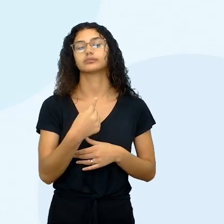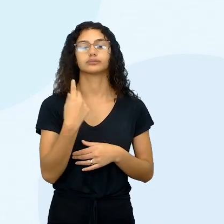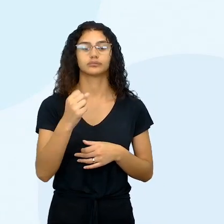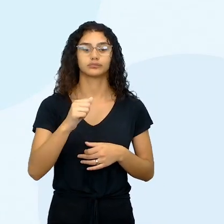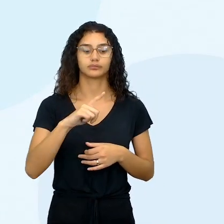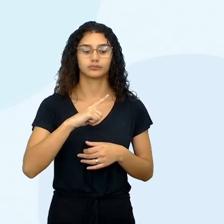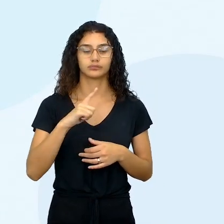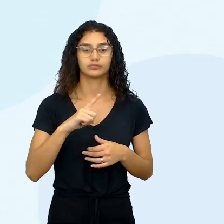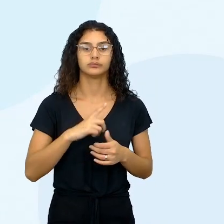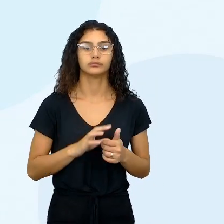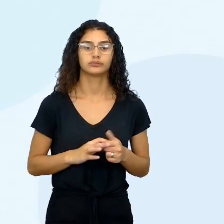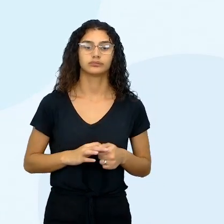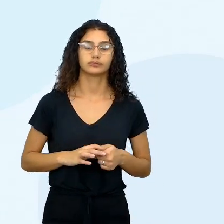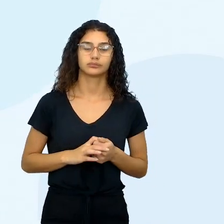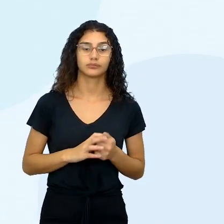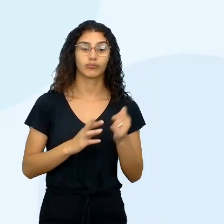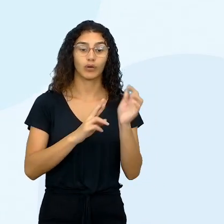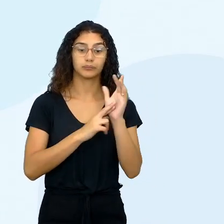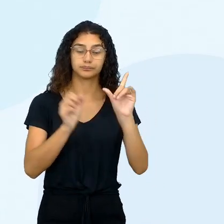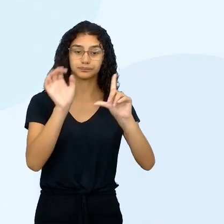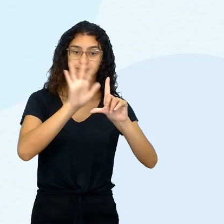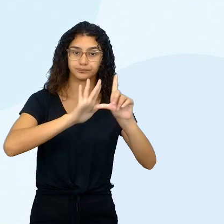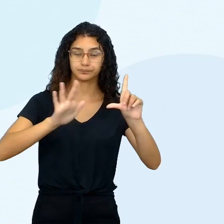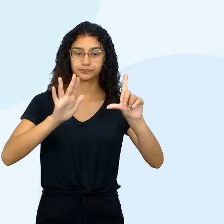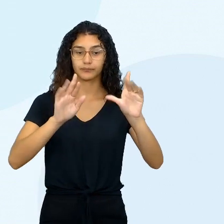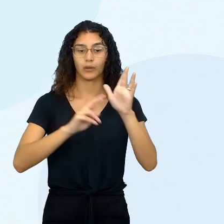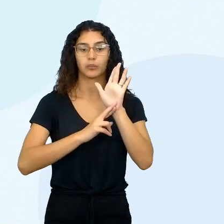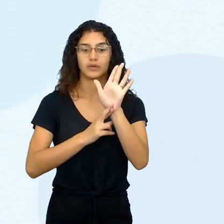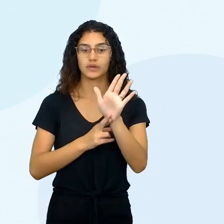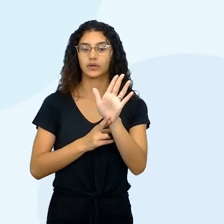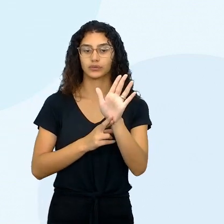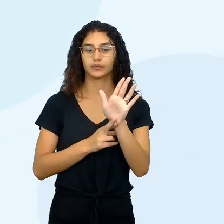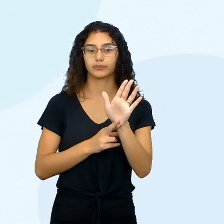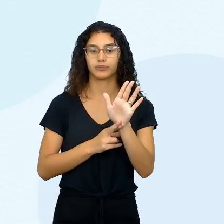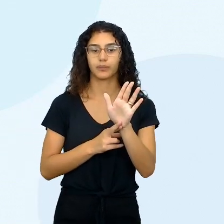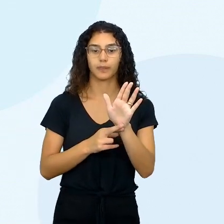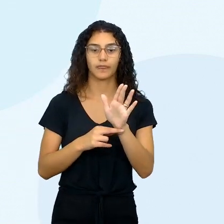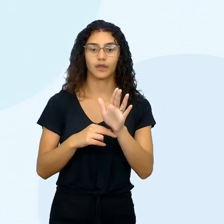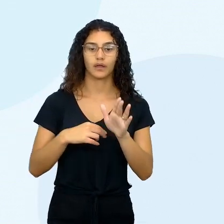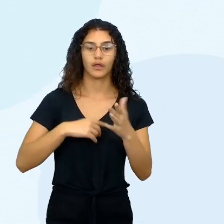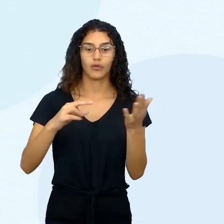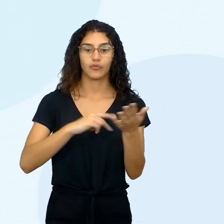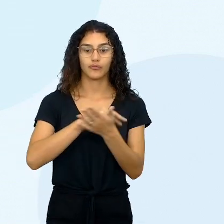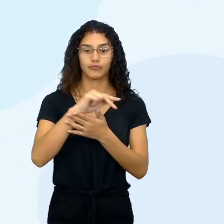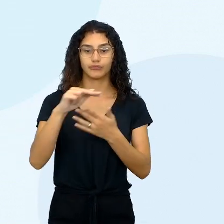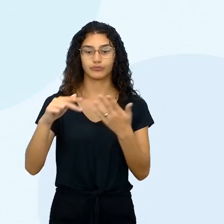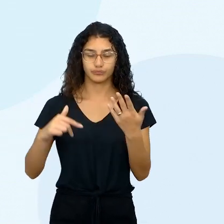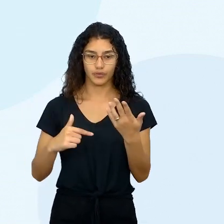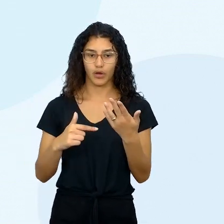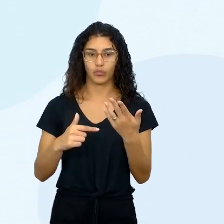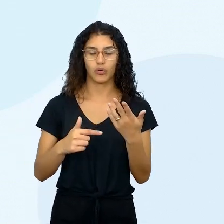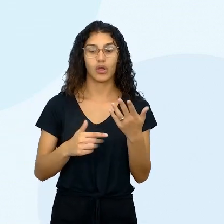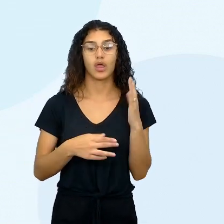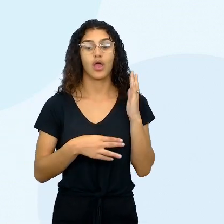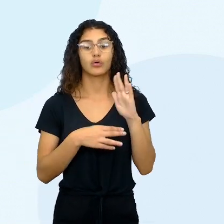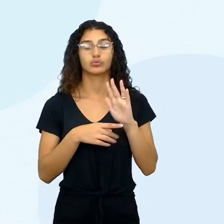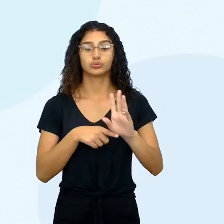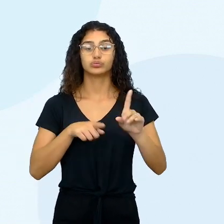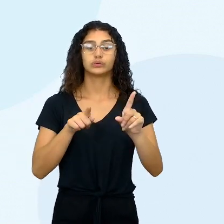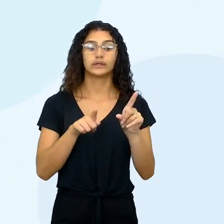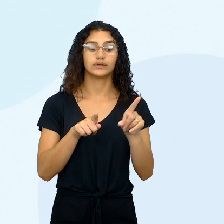aí uma figura mostrando esses gases, né, os principais gases que colaboram